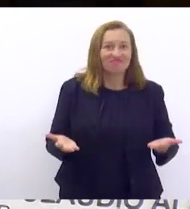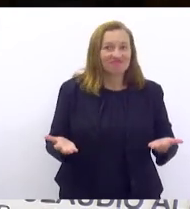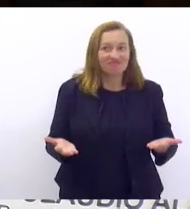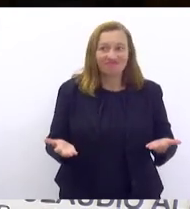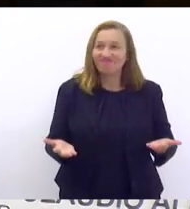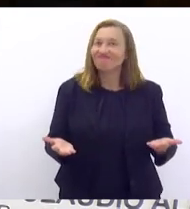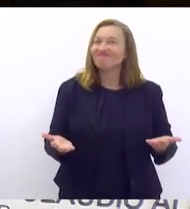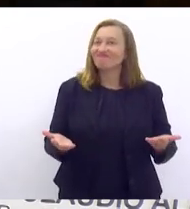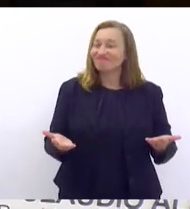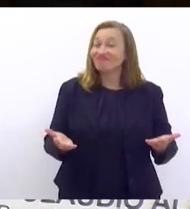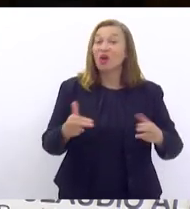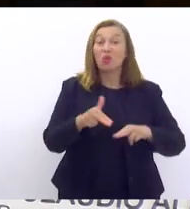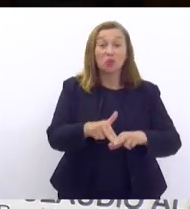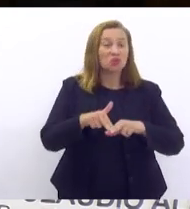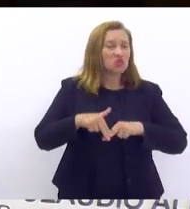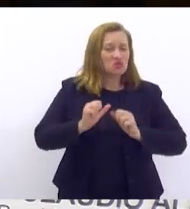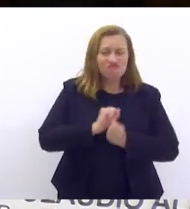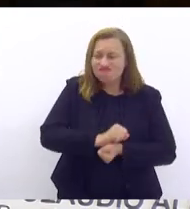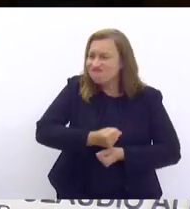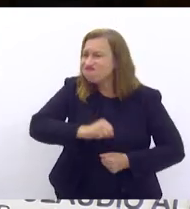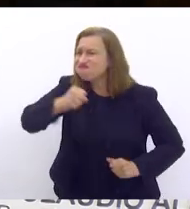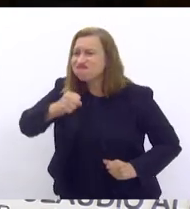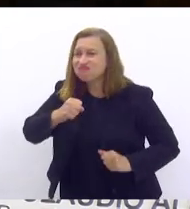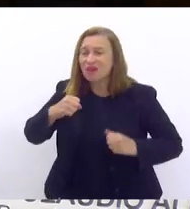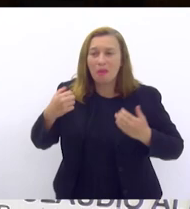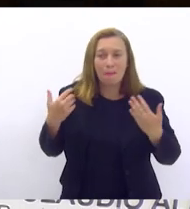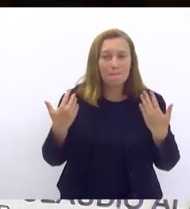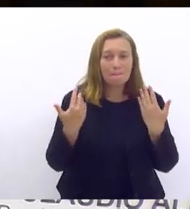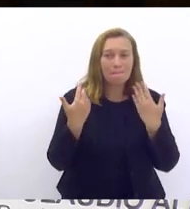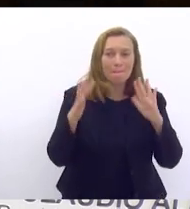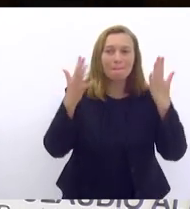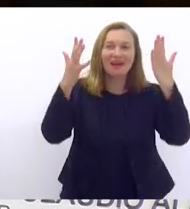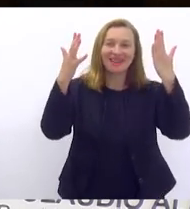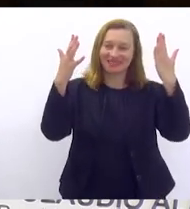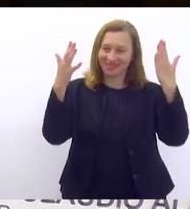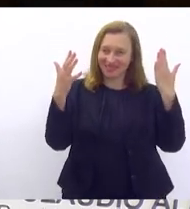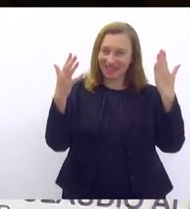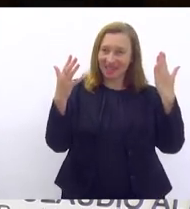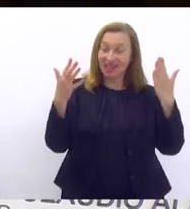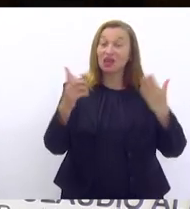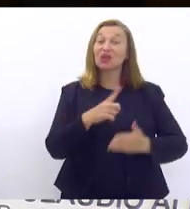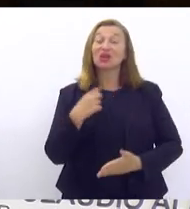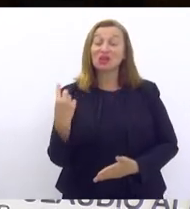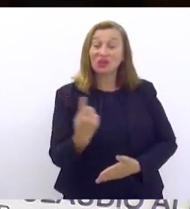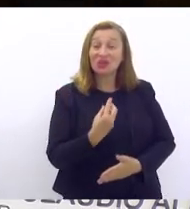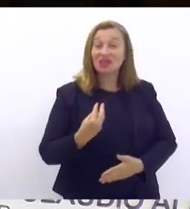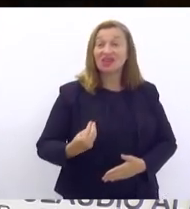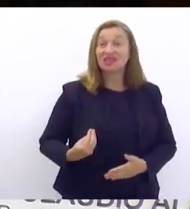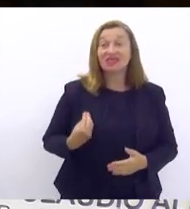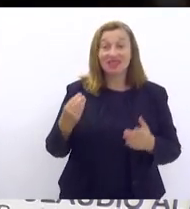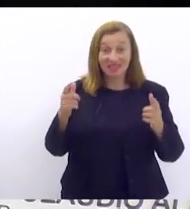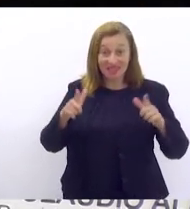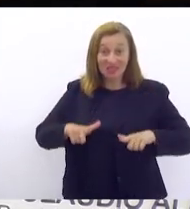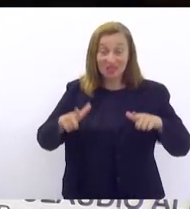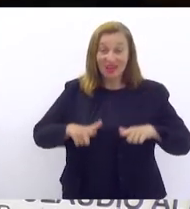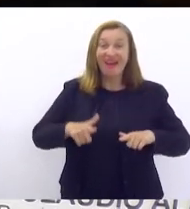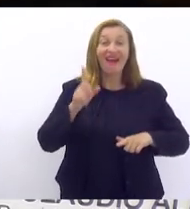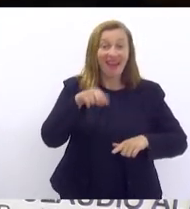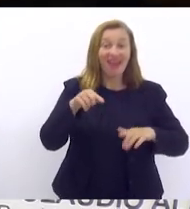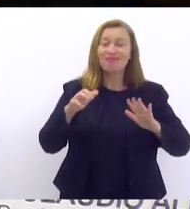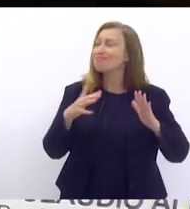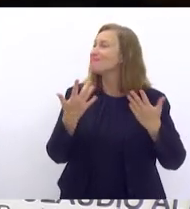um grande motivo para celebrar. E o que nós estamos fazendo aqui é